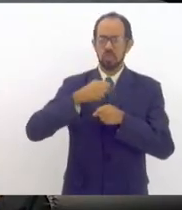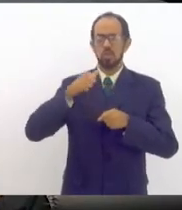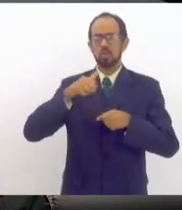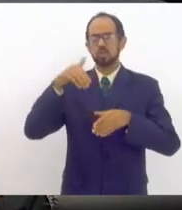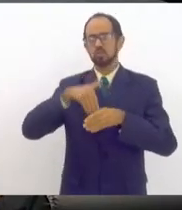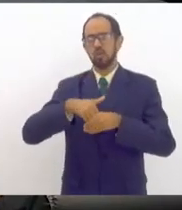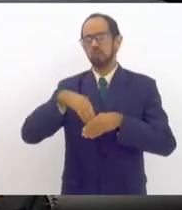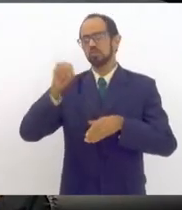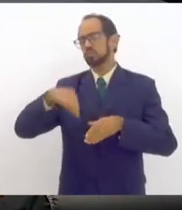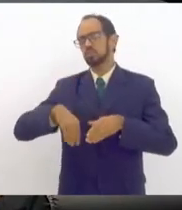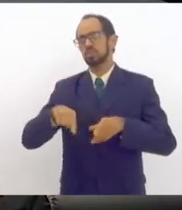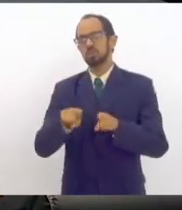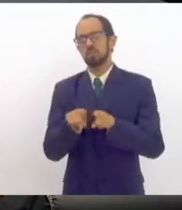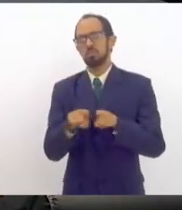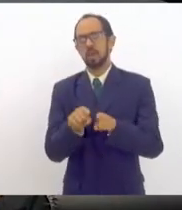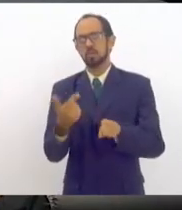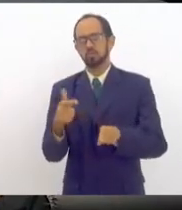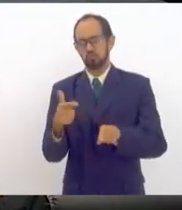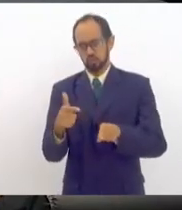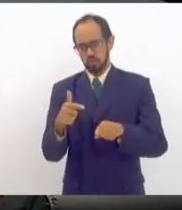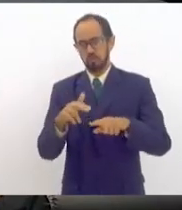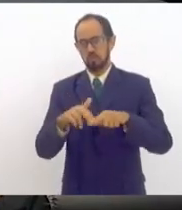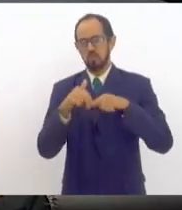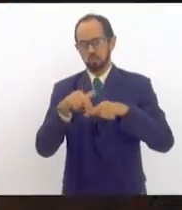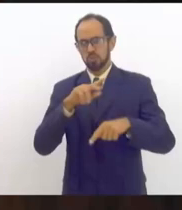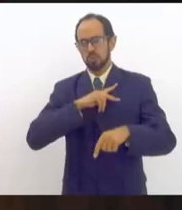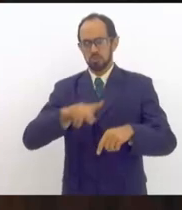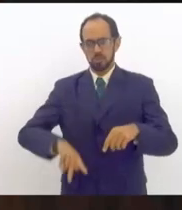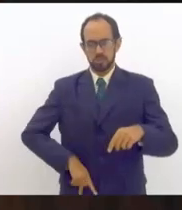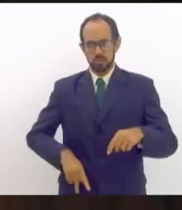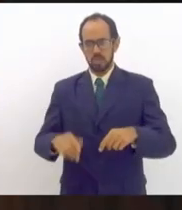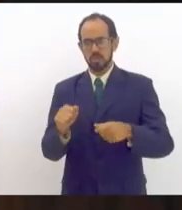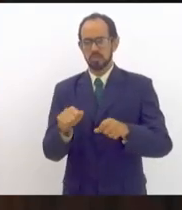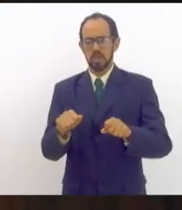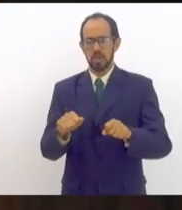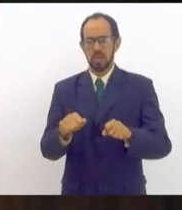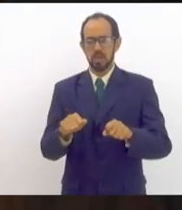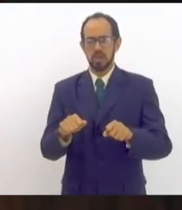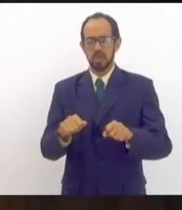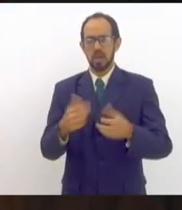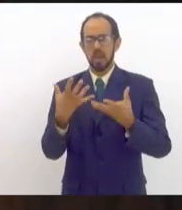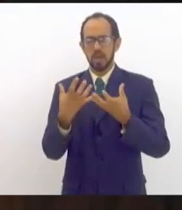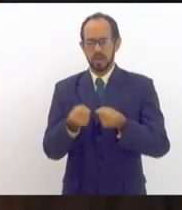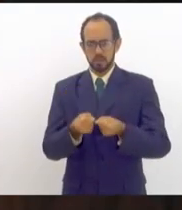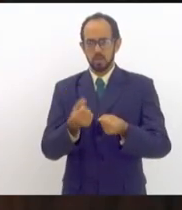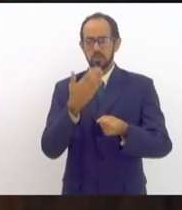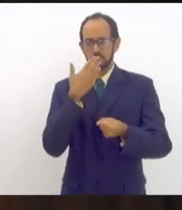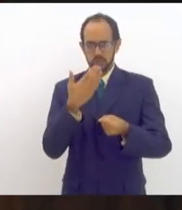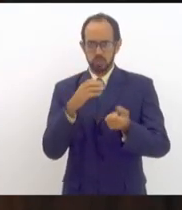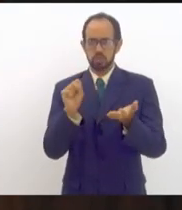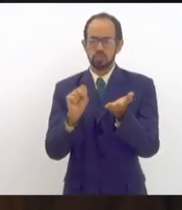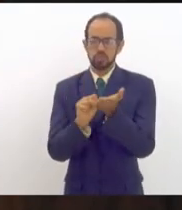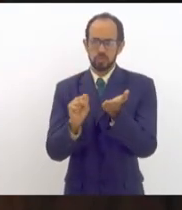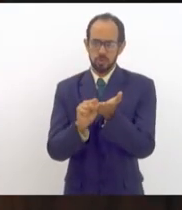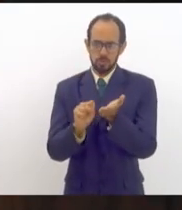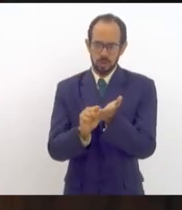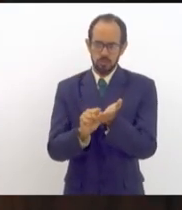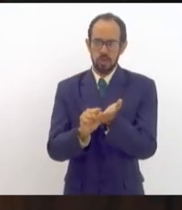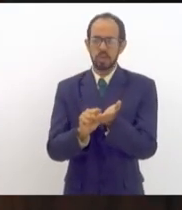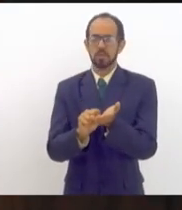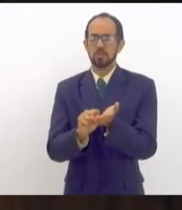não apareciam por isso a presença é catou o pedido do deputado Samuel